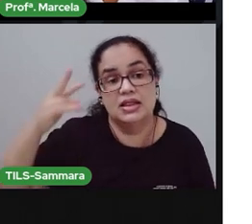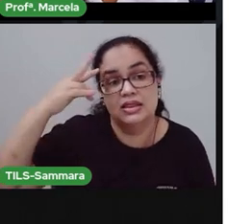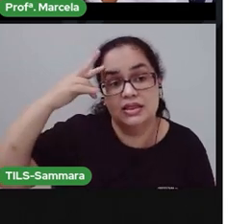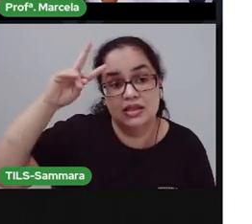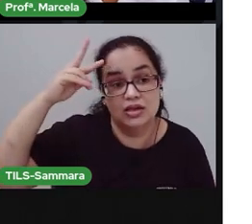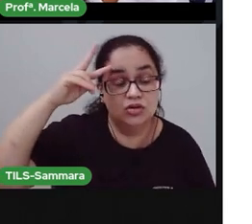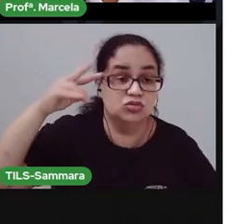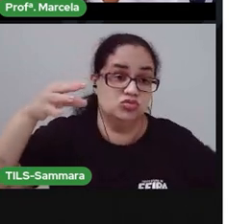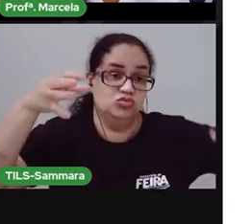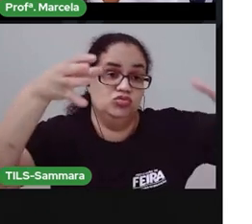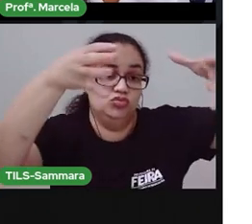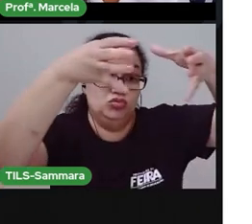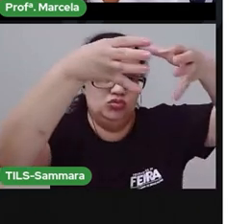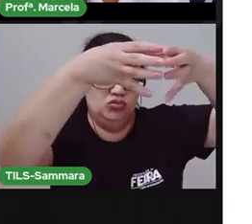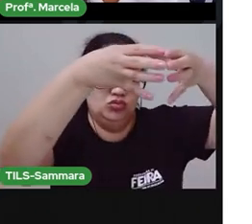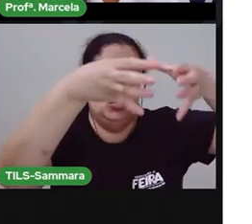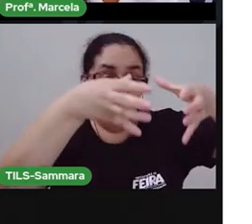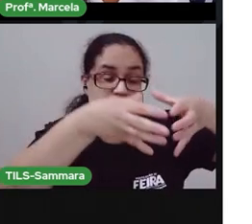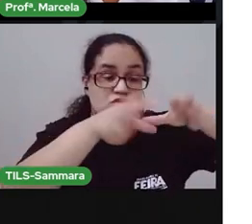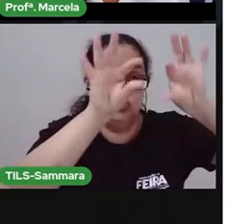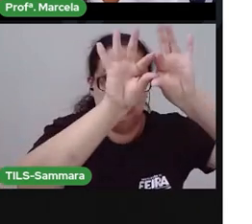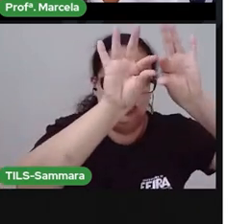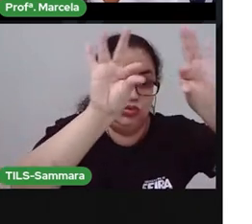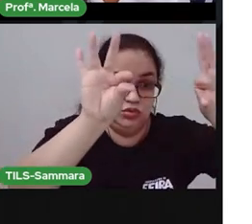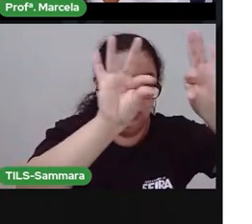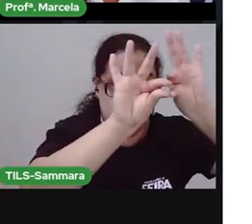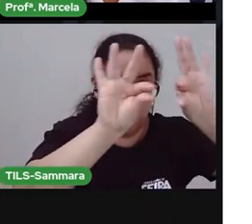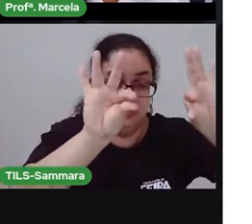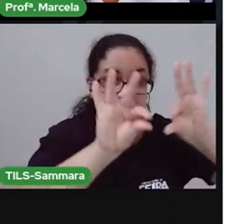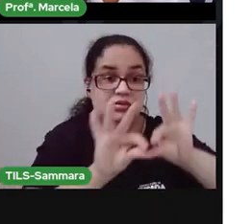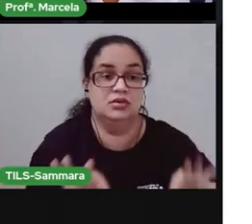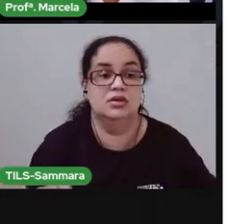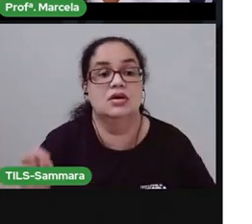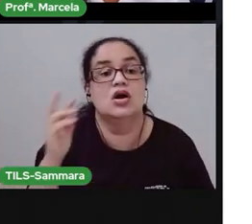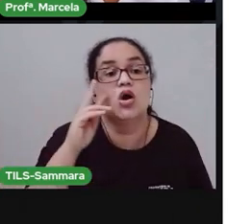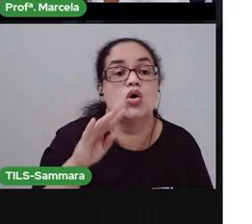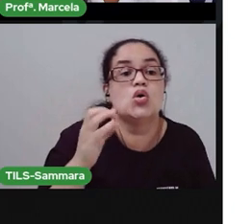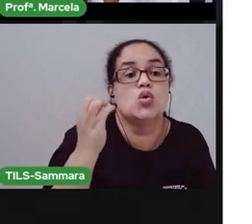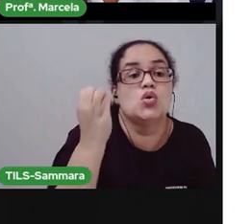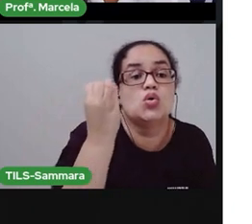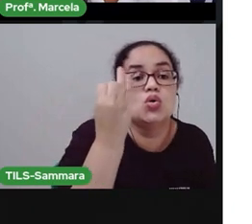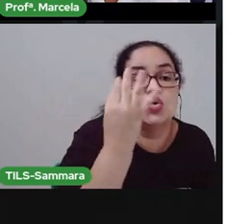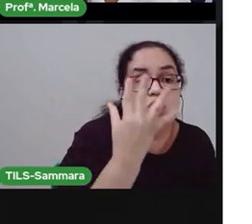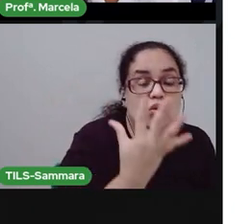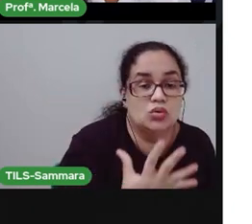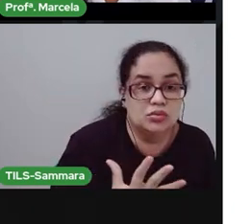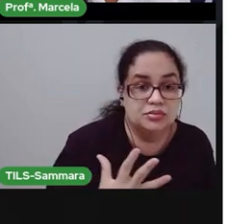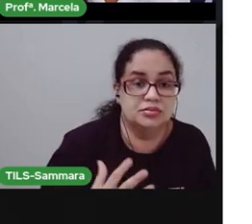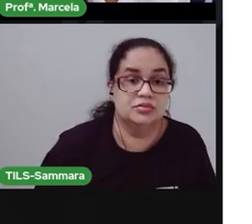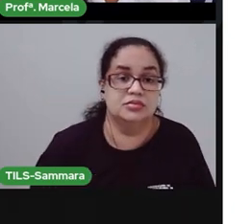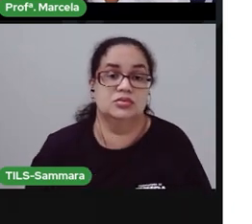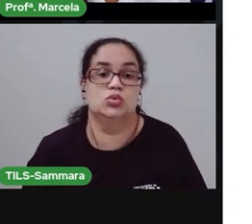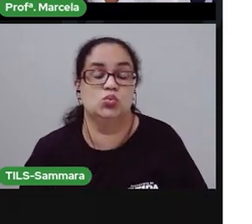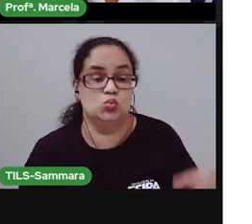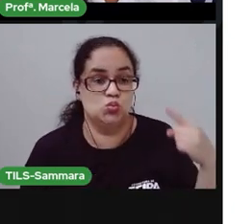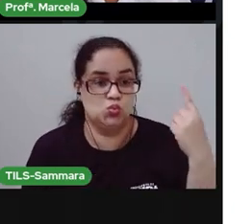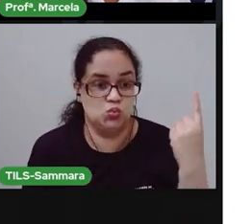que estrofes é aquele conjunto de versos? Vamos contar quantas estrofes tem?